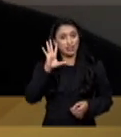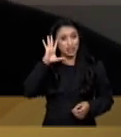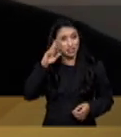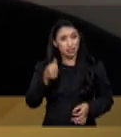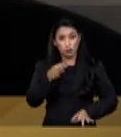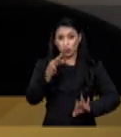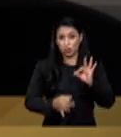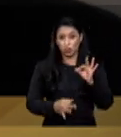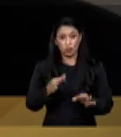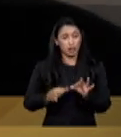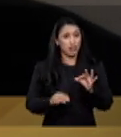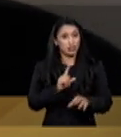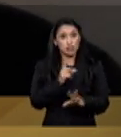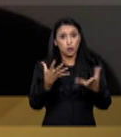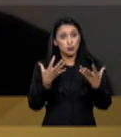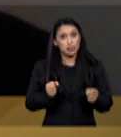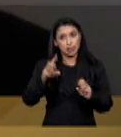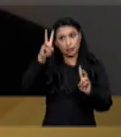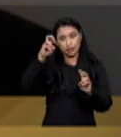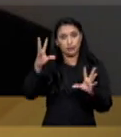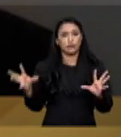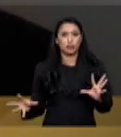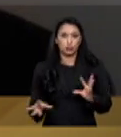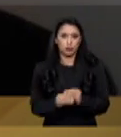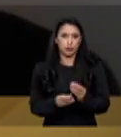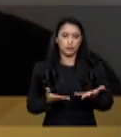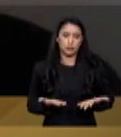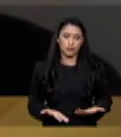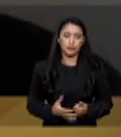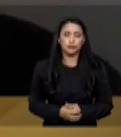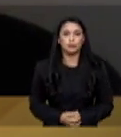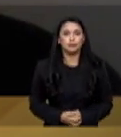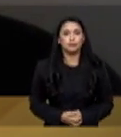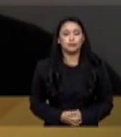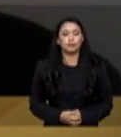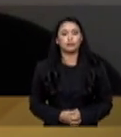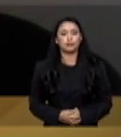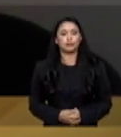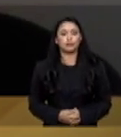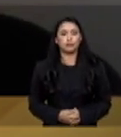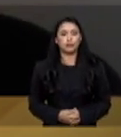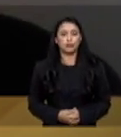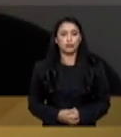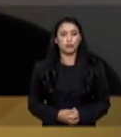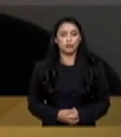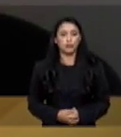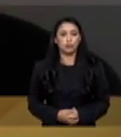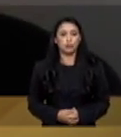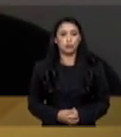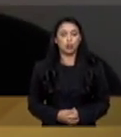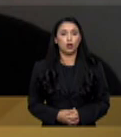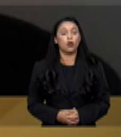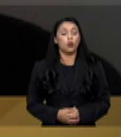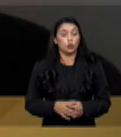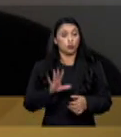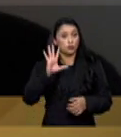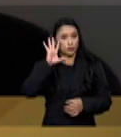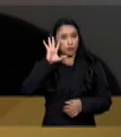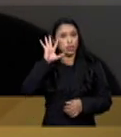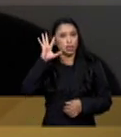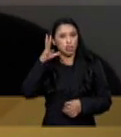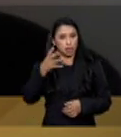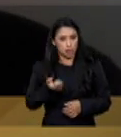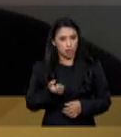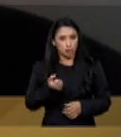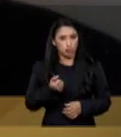julgadas improcedentes, fecho aspas. Nessa ambiência, e foi isso que assentei na decisão